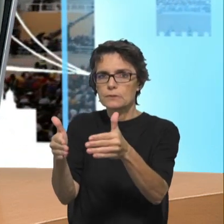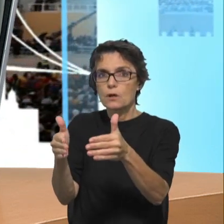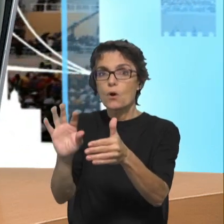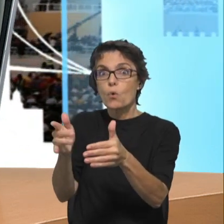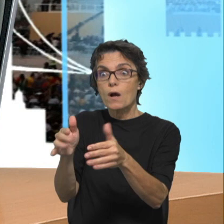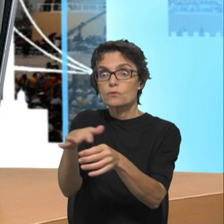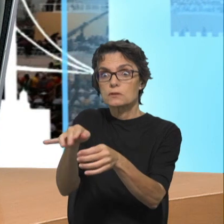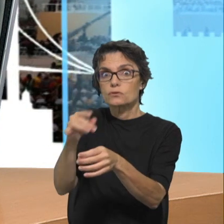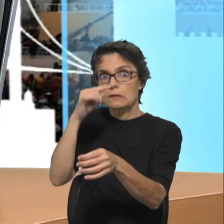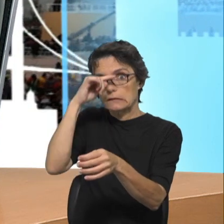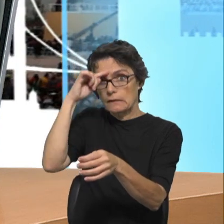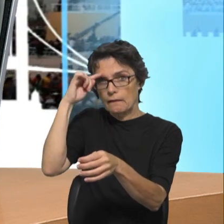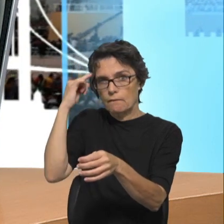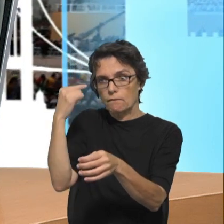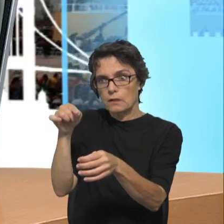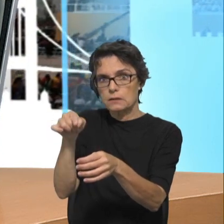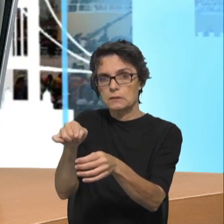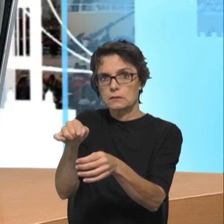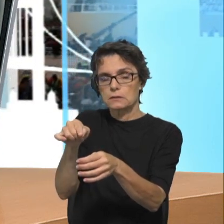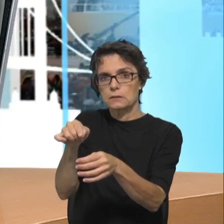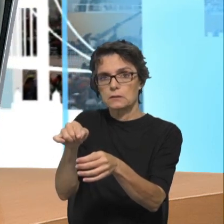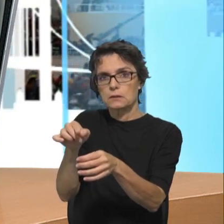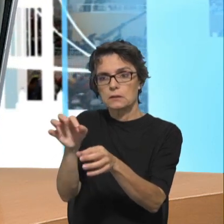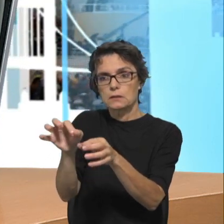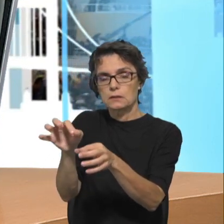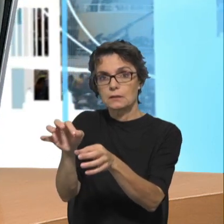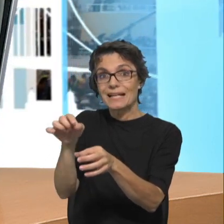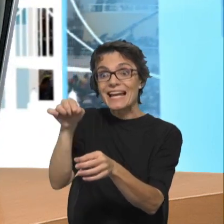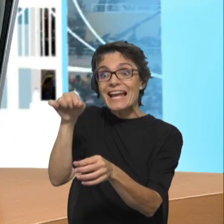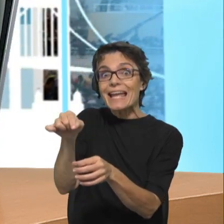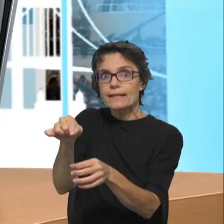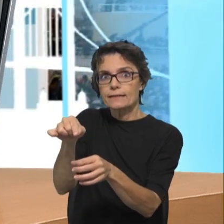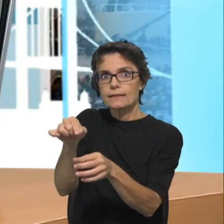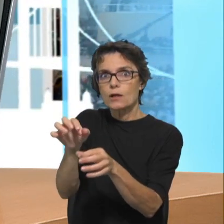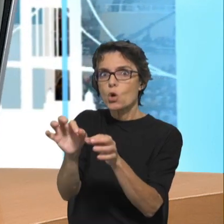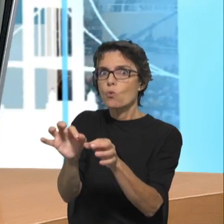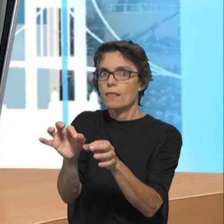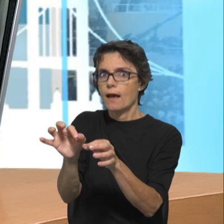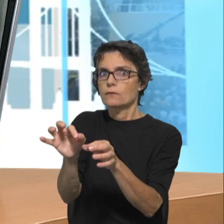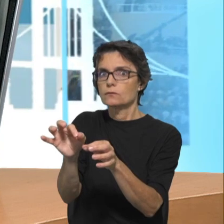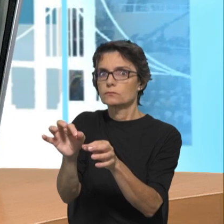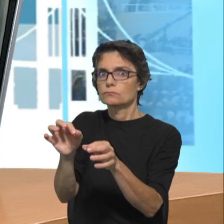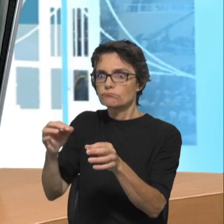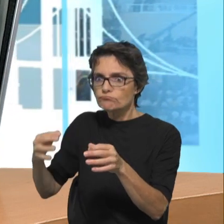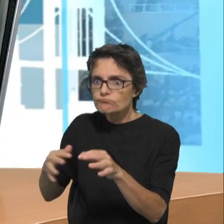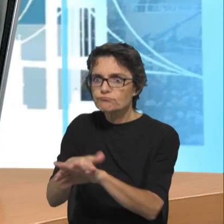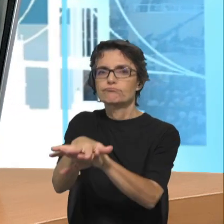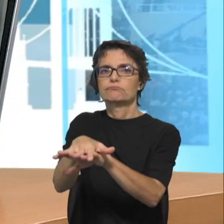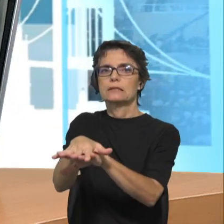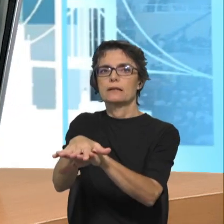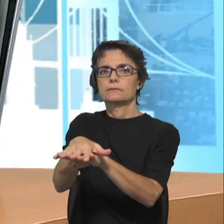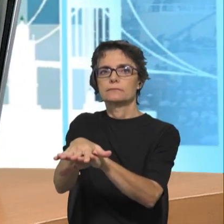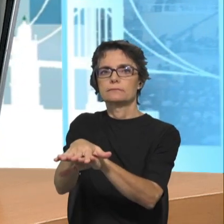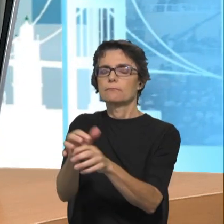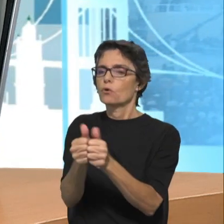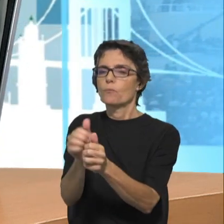ou já não são capazes de poder ser tratadas, os cuidados paliativos já hão de estar lá à partida e hão de estarem